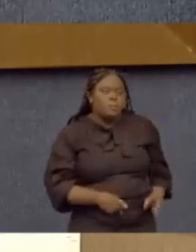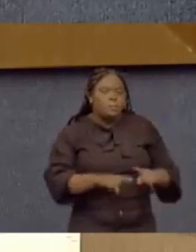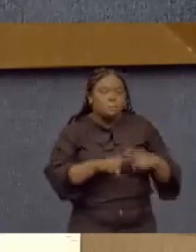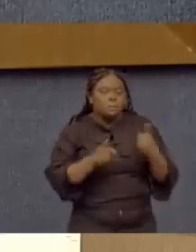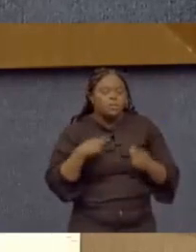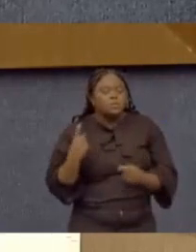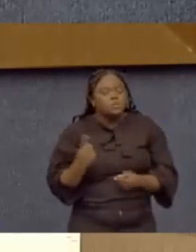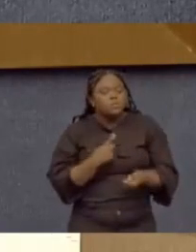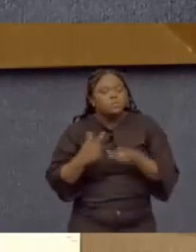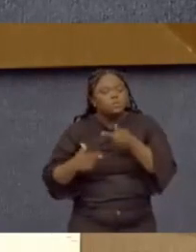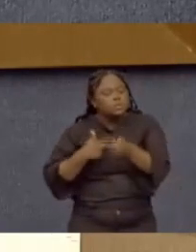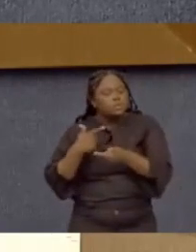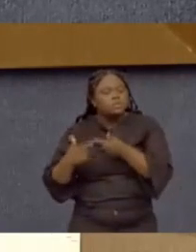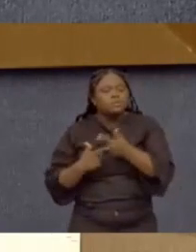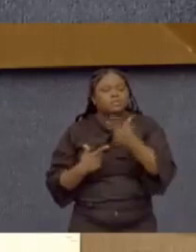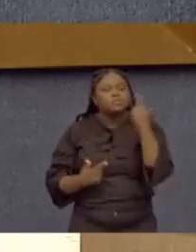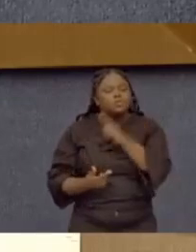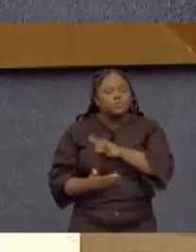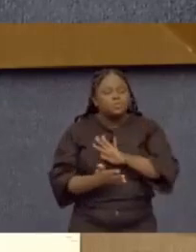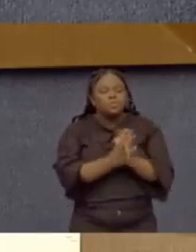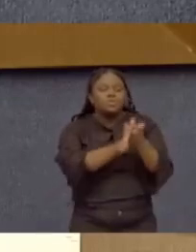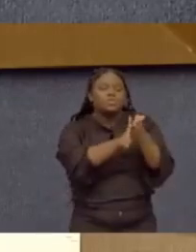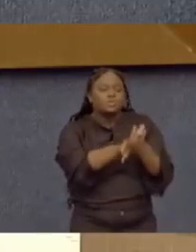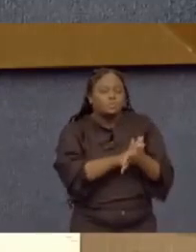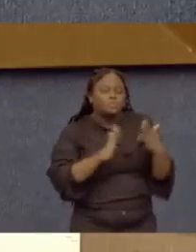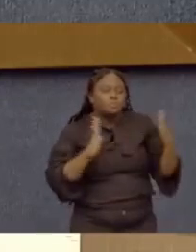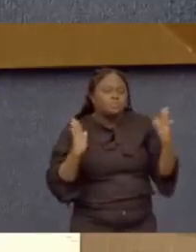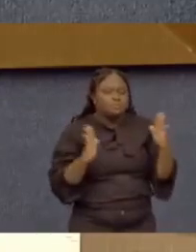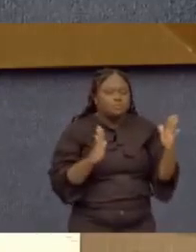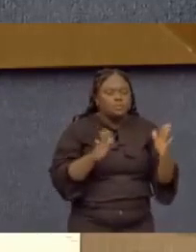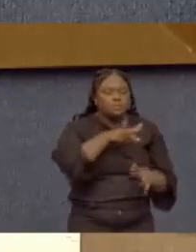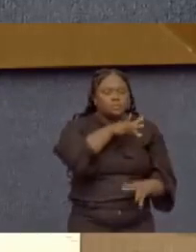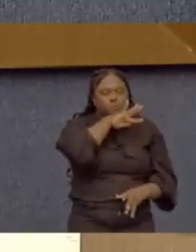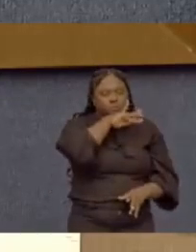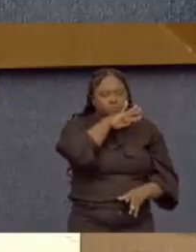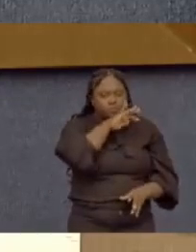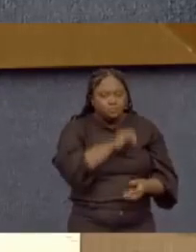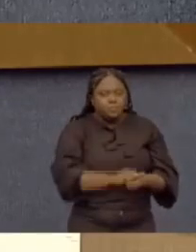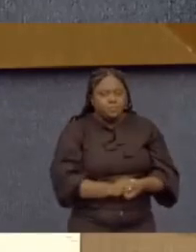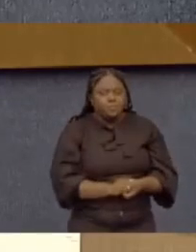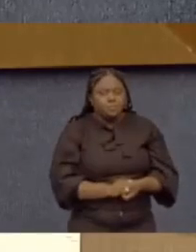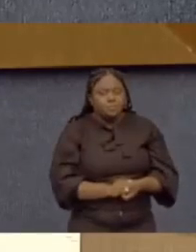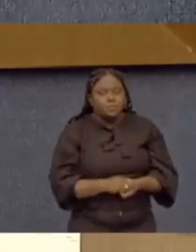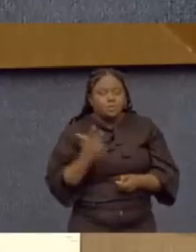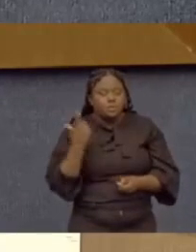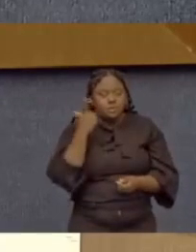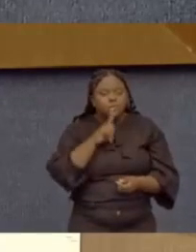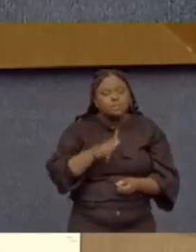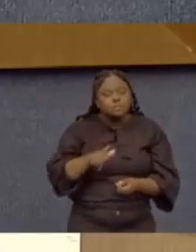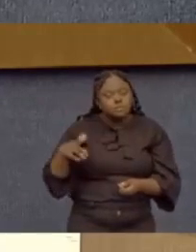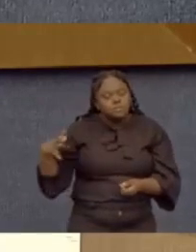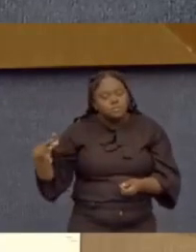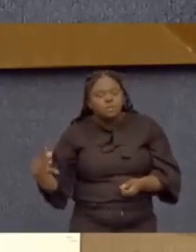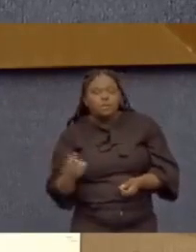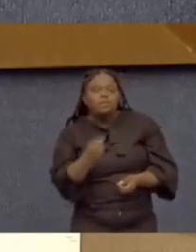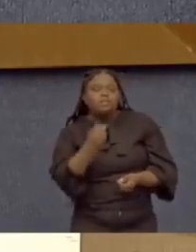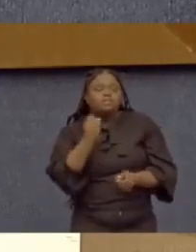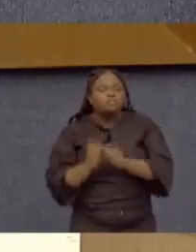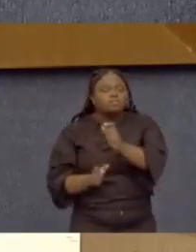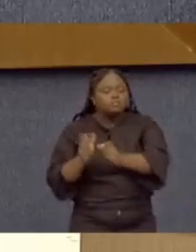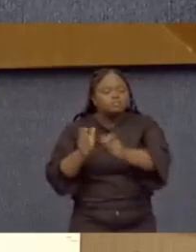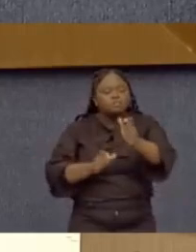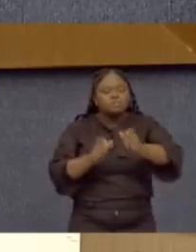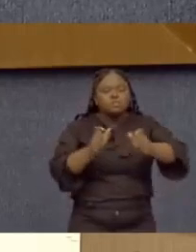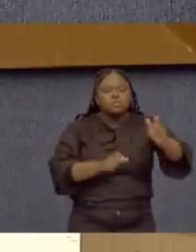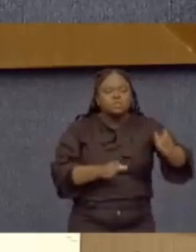a disseminar e acabar com essas situações. Nós também temos o resgate de diversos paroquianos e a aproximação de tantas